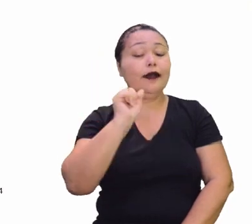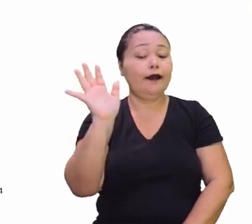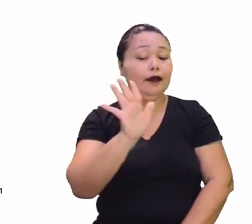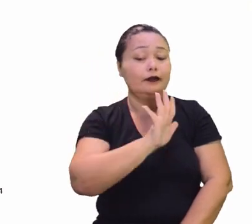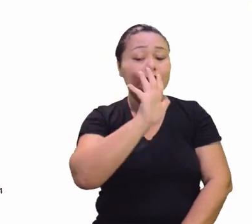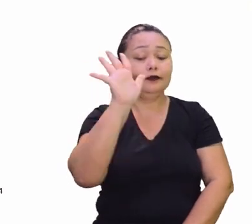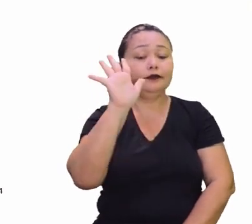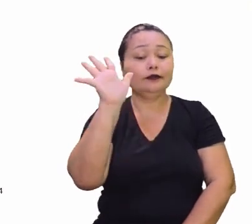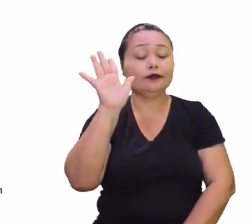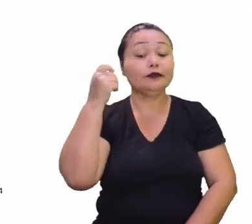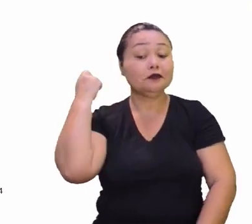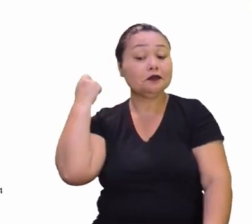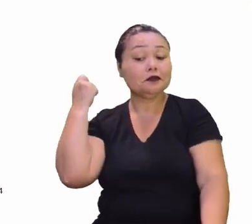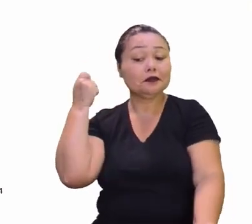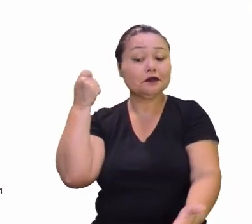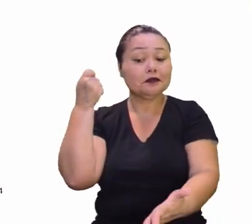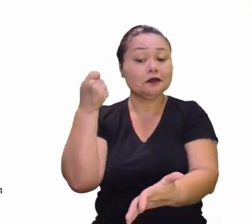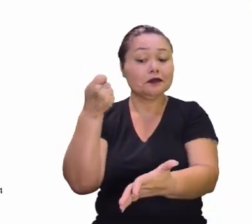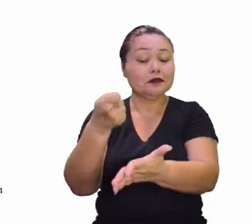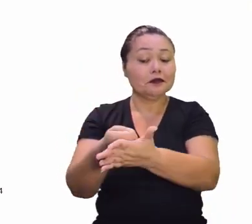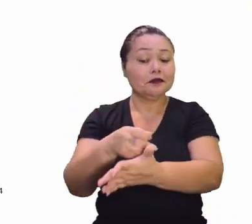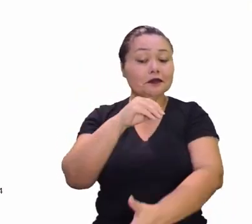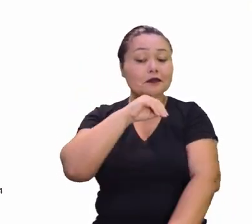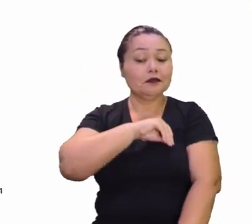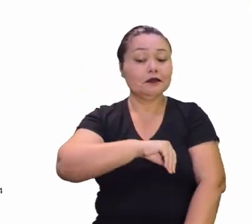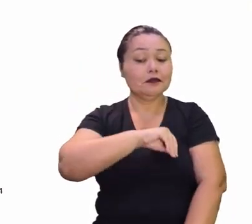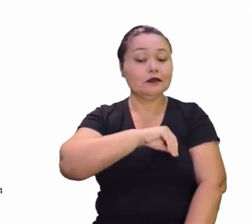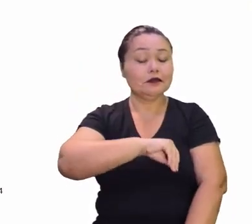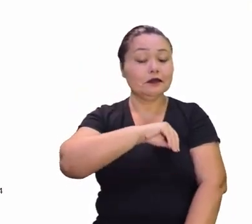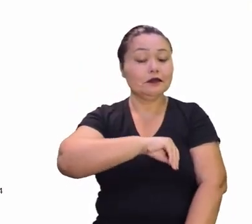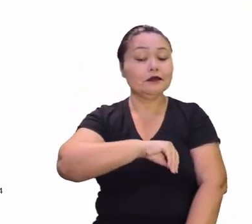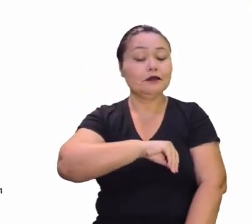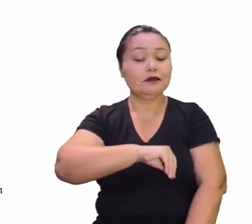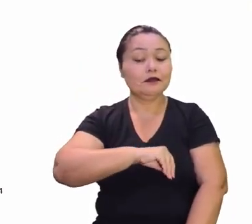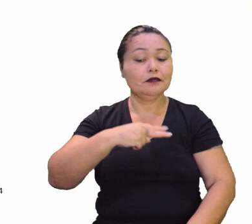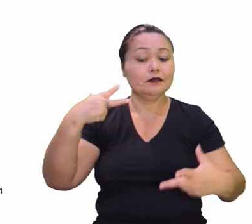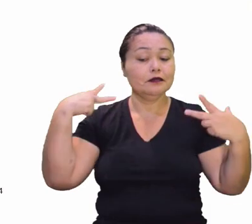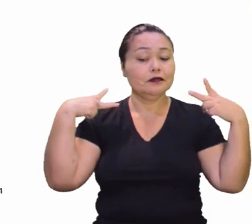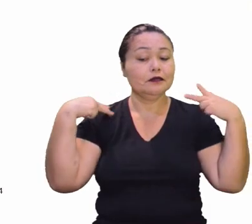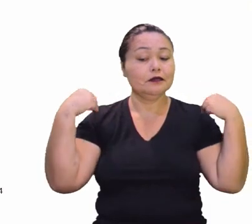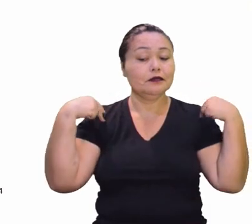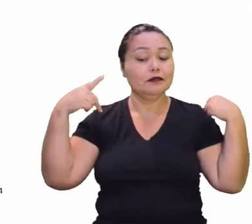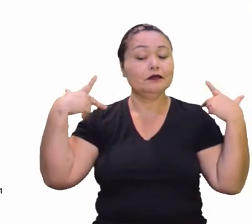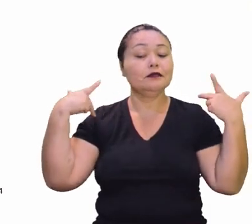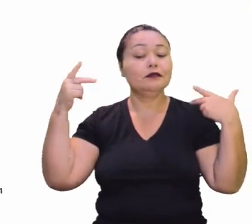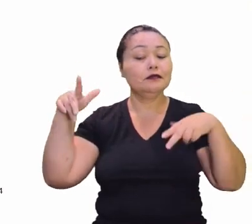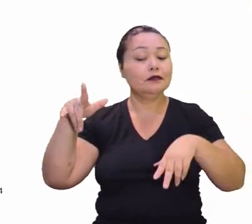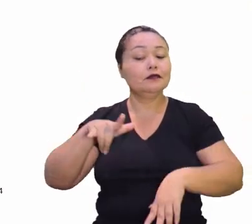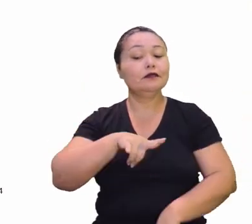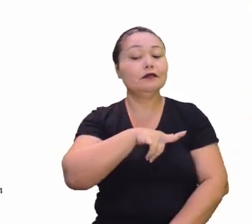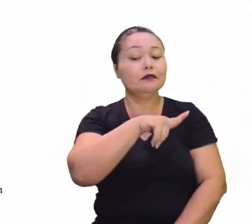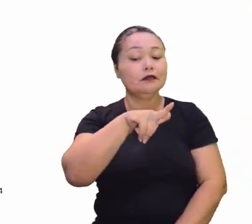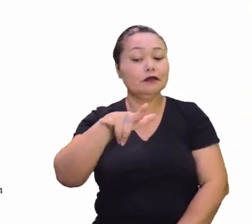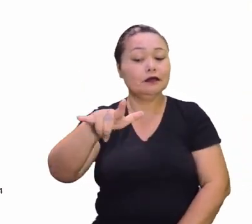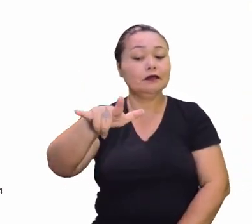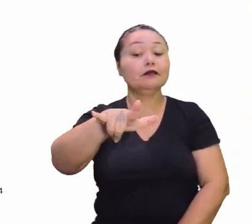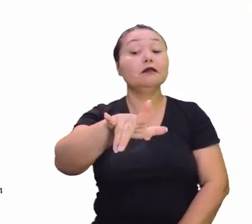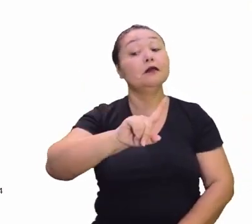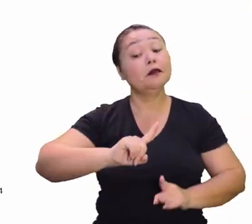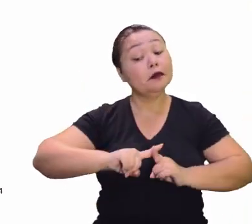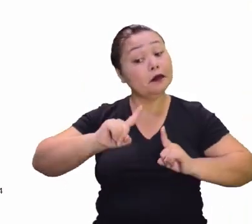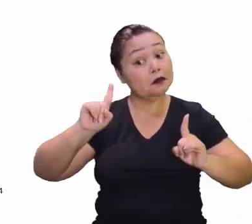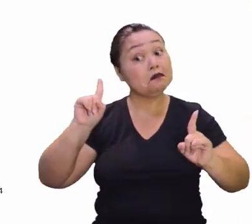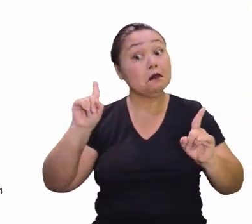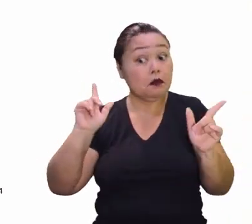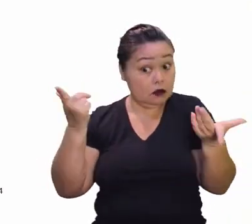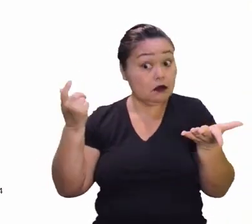caro. Pagar o salário de um piloto de aeronave também é muito caro, mas mesmo